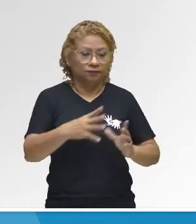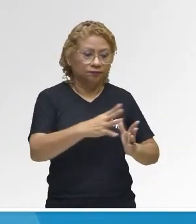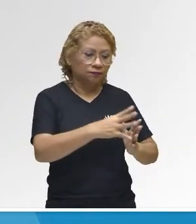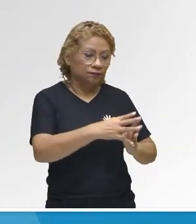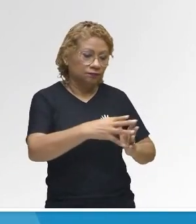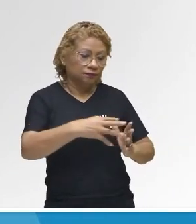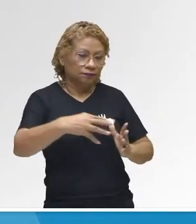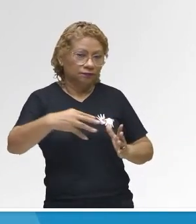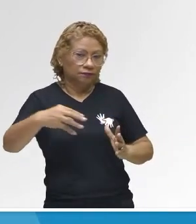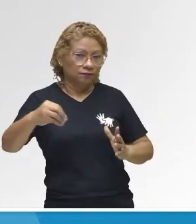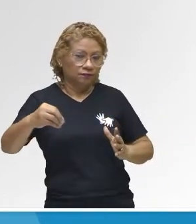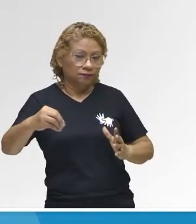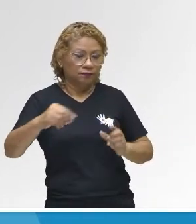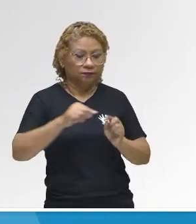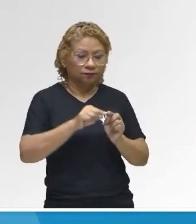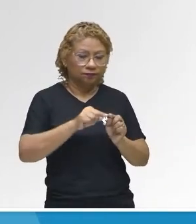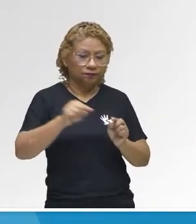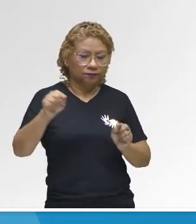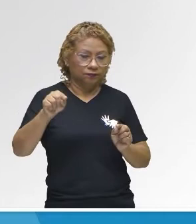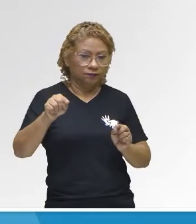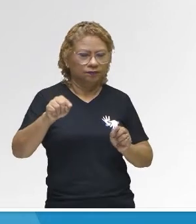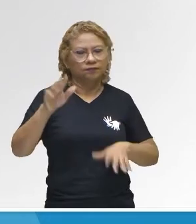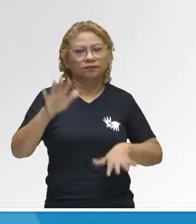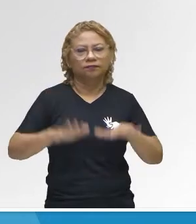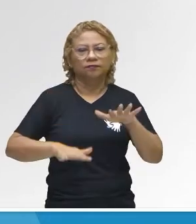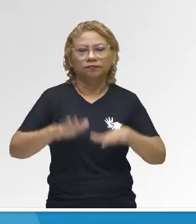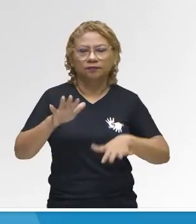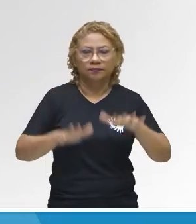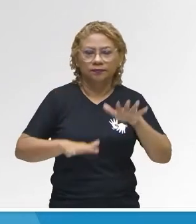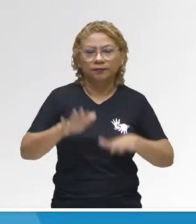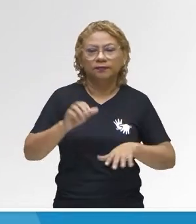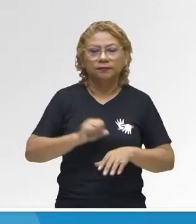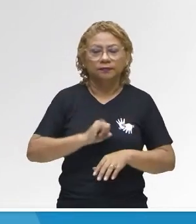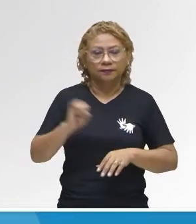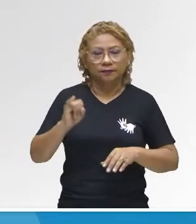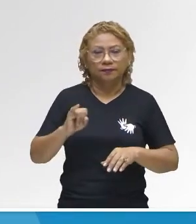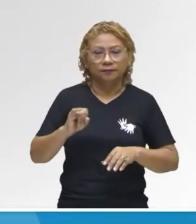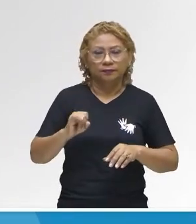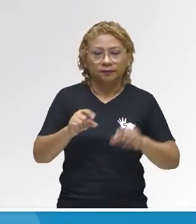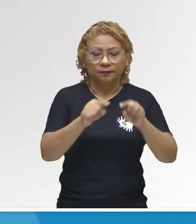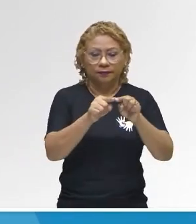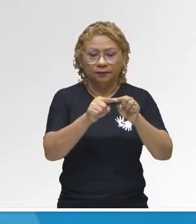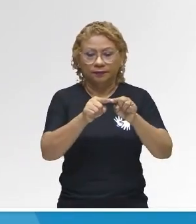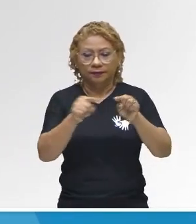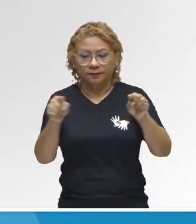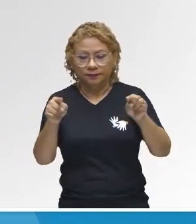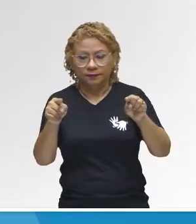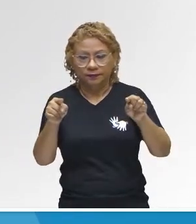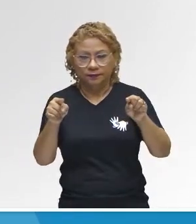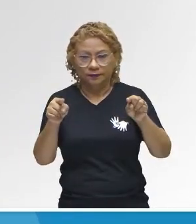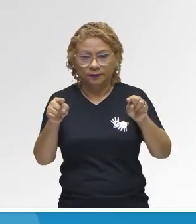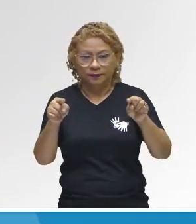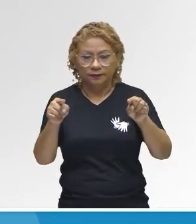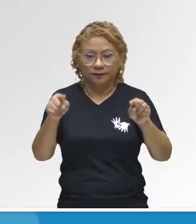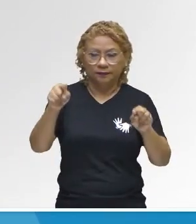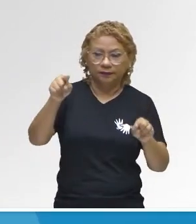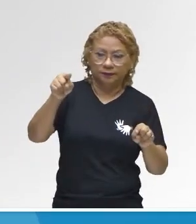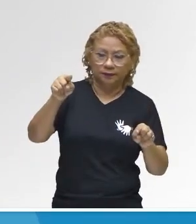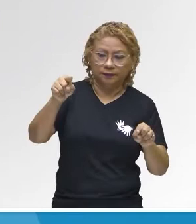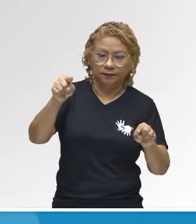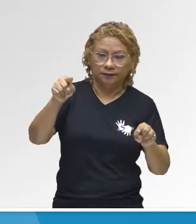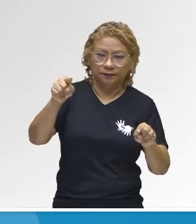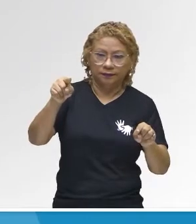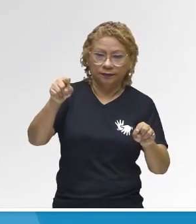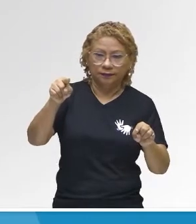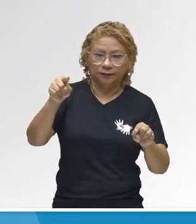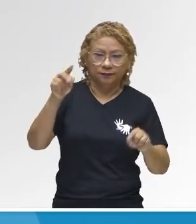dessa reta. Independente de ela estar paralela ou não a esse plano, eu vou ver uma